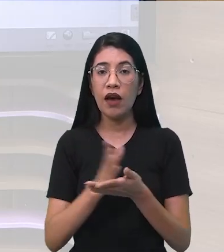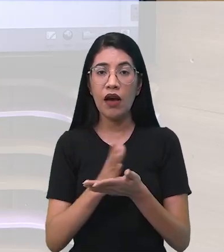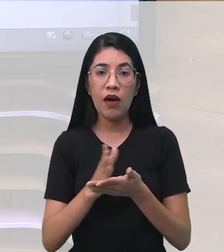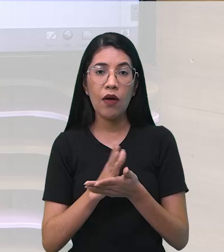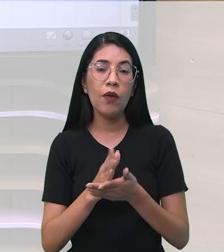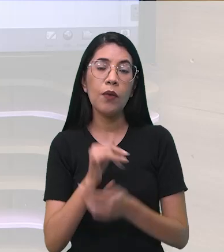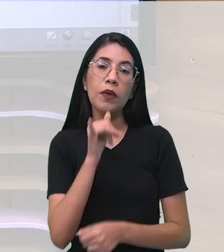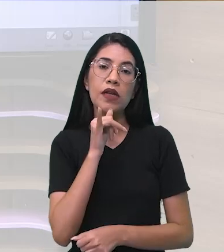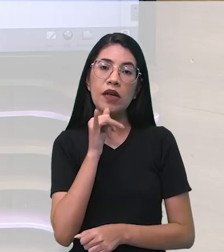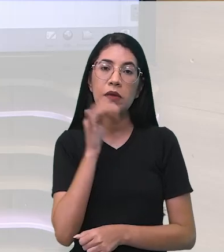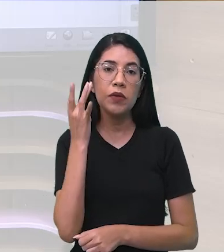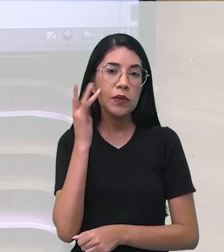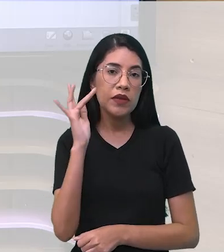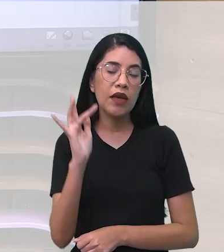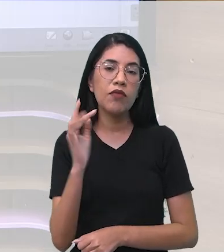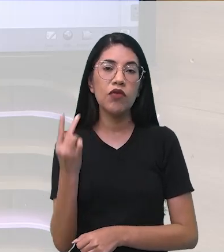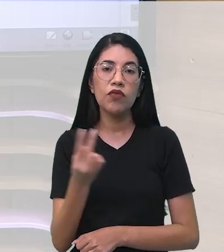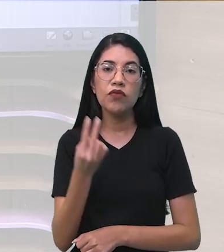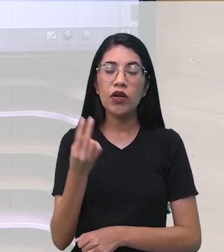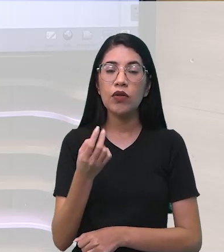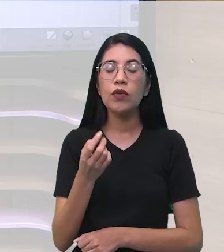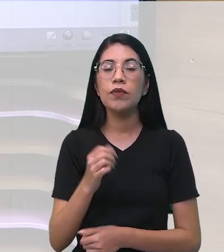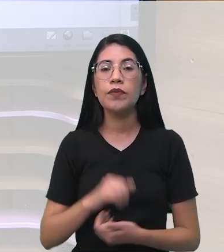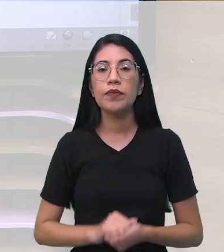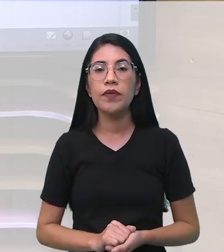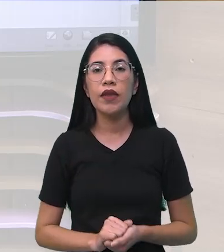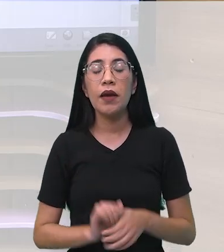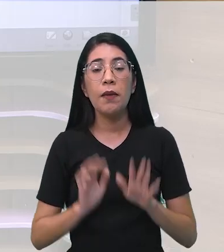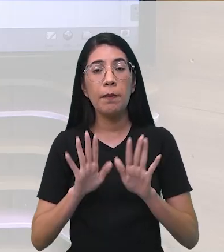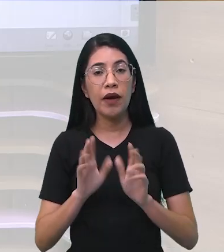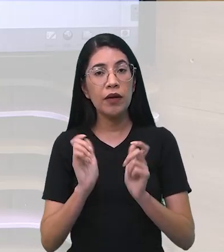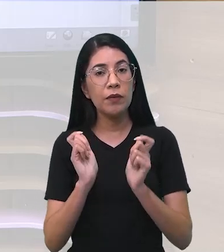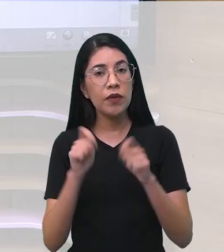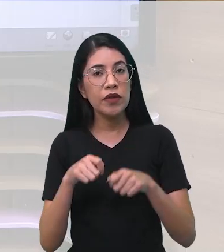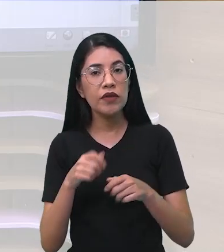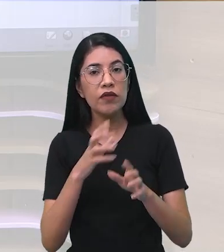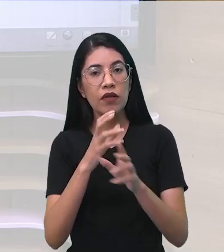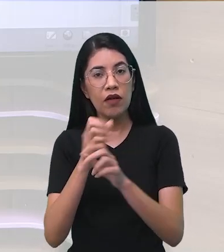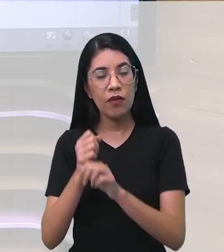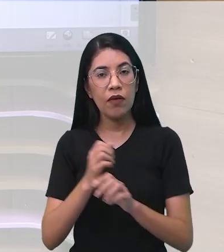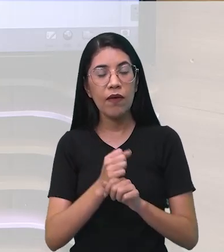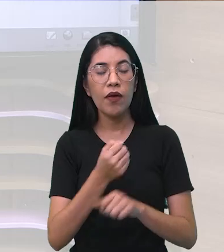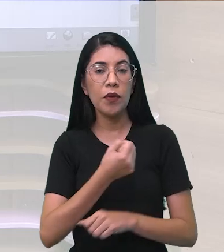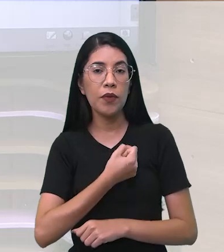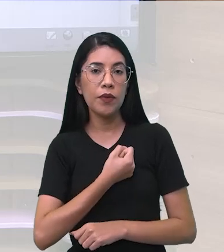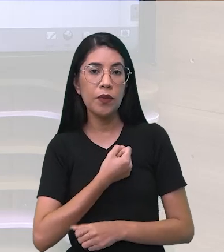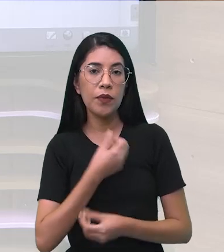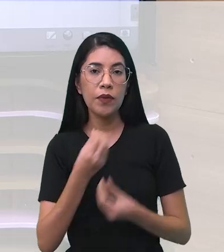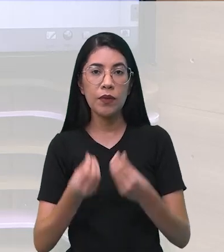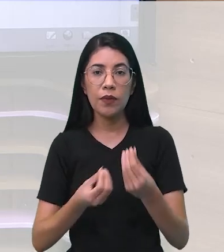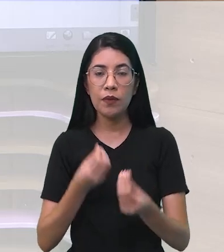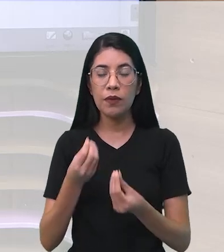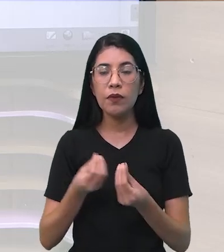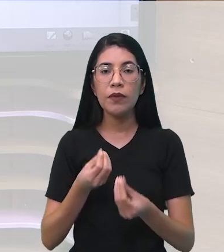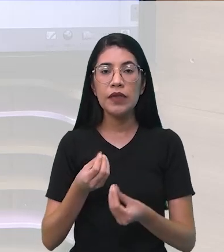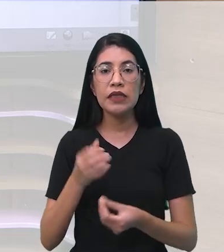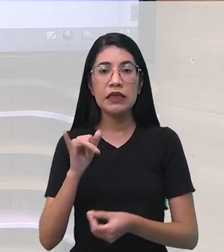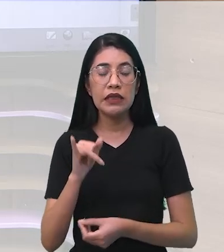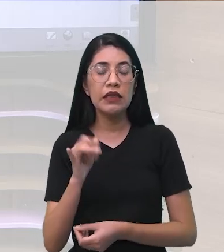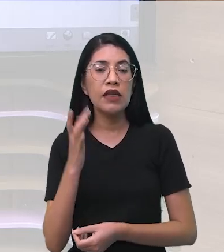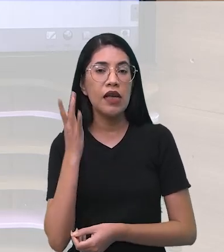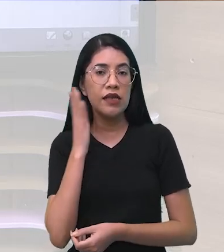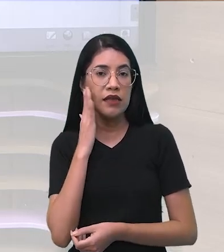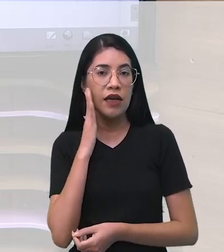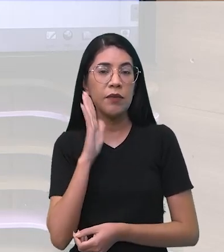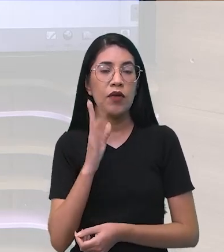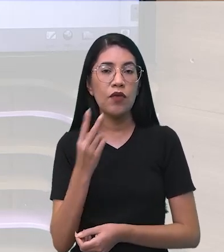não sabemos qual é esse valor, mas nós podemos calcular o valor numérico, quando a gente sabe